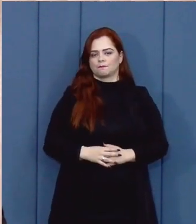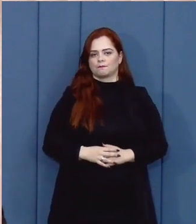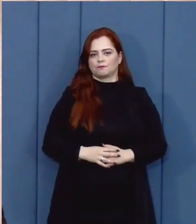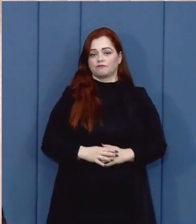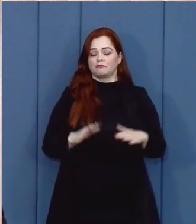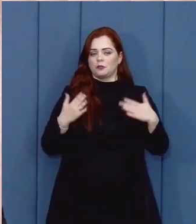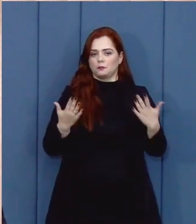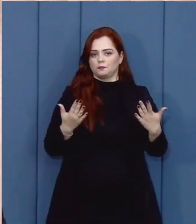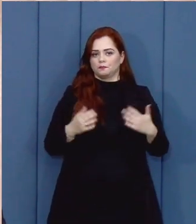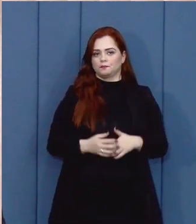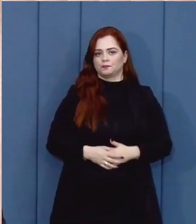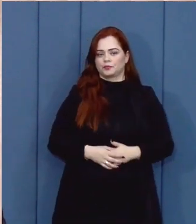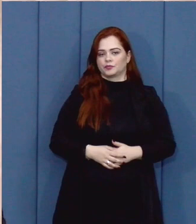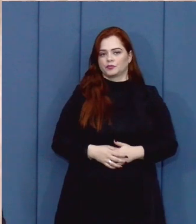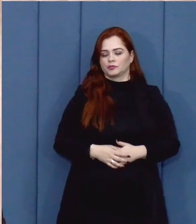Bem,